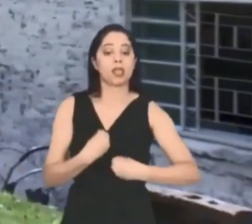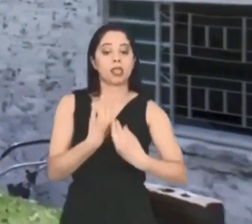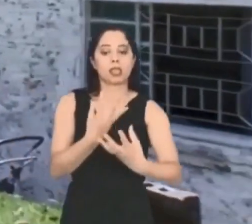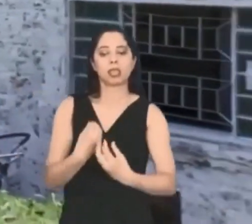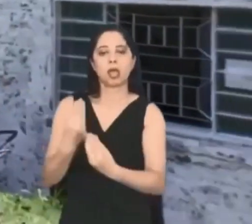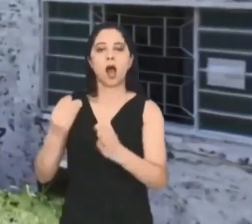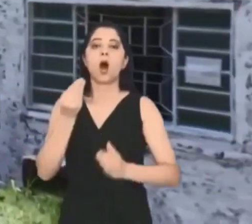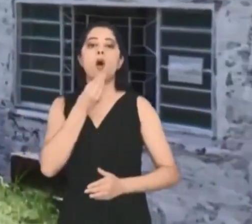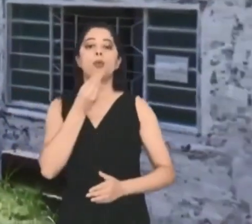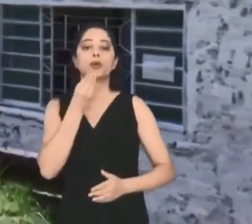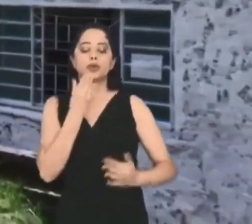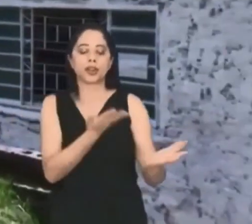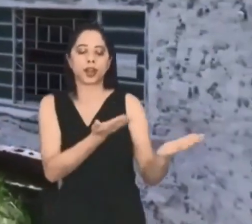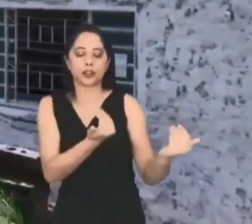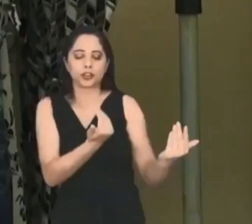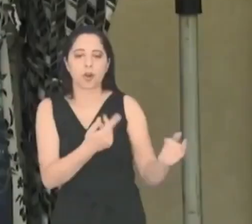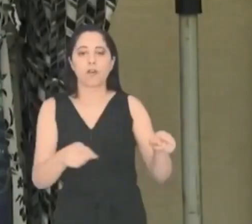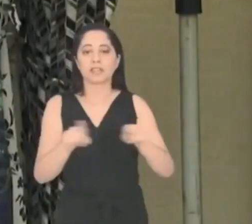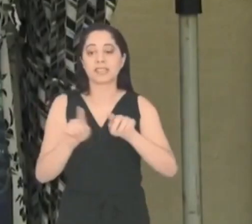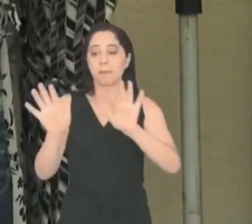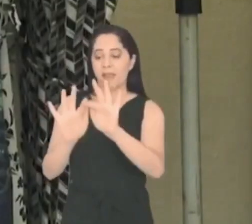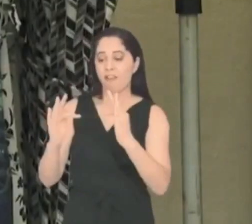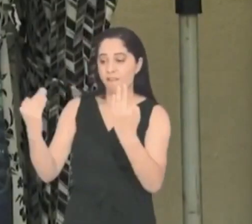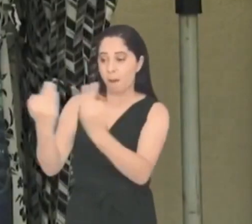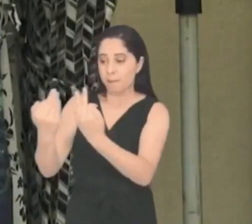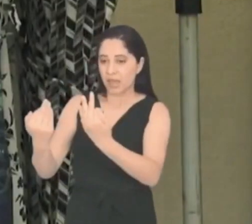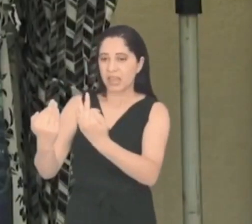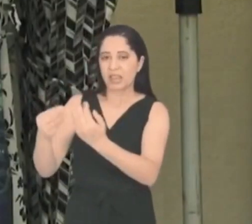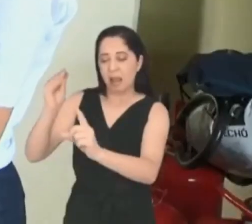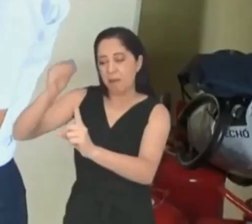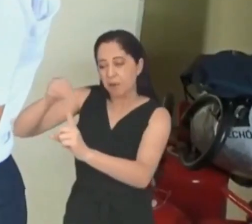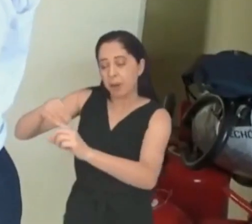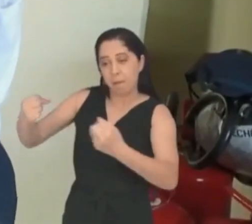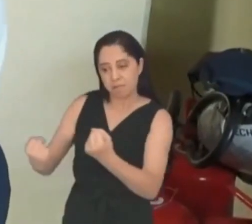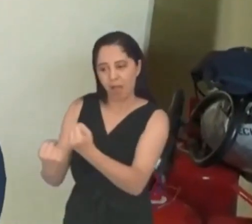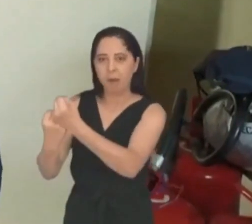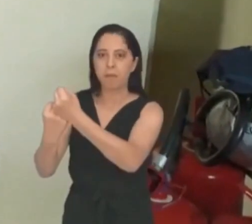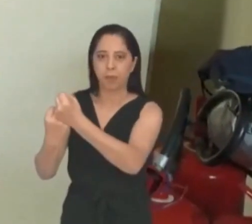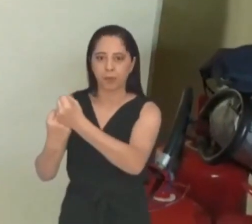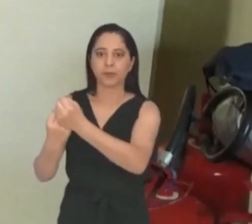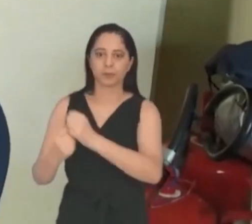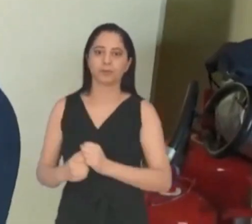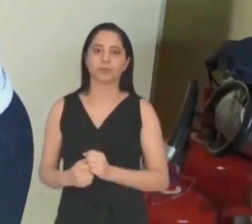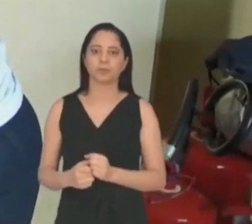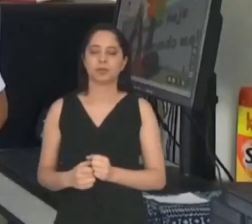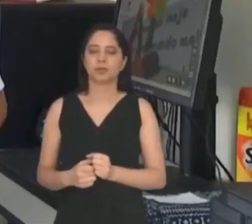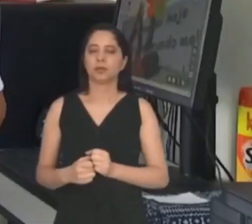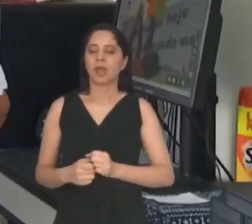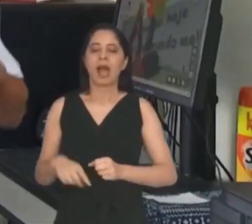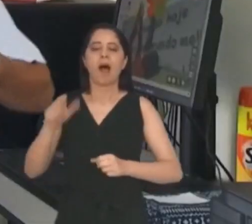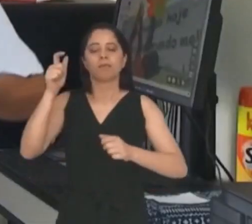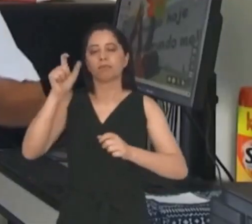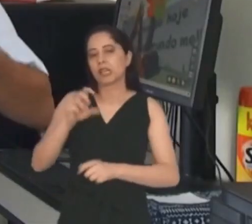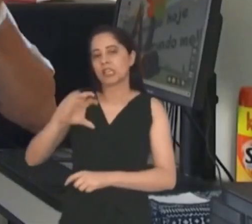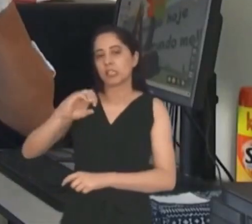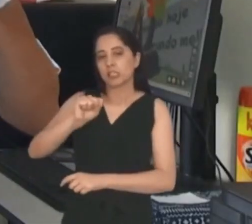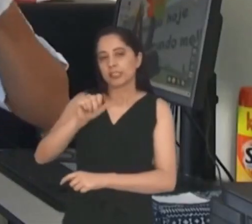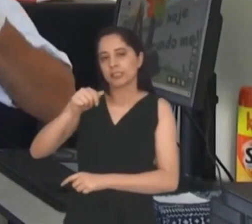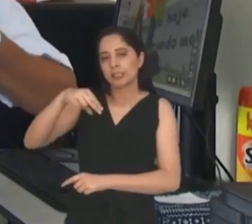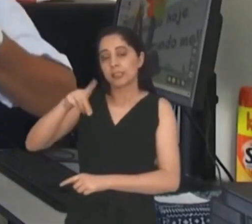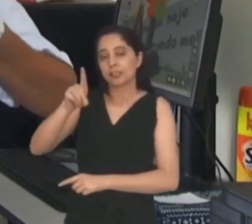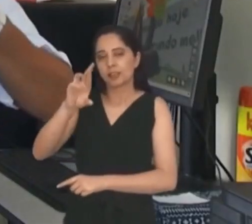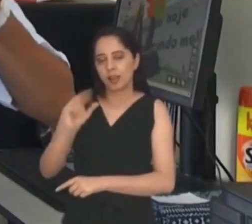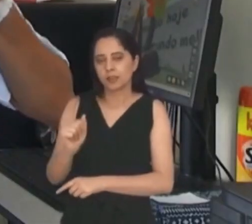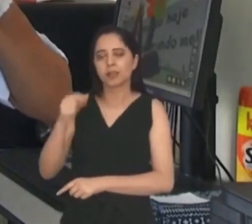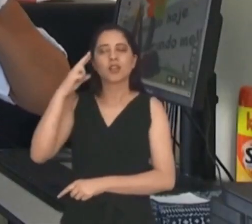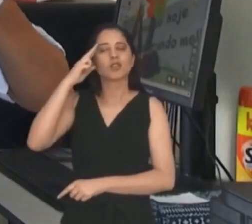mais oportunidades para jovens e apoio para famílias em situação de vulnerabilidade. Tudo começou com o sonho da